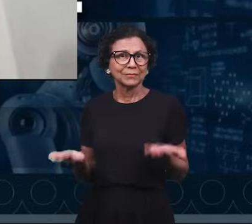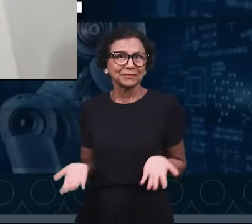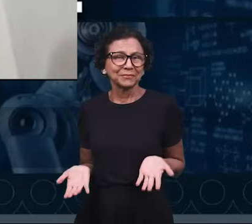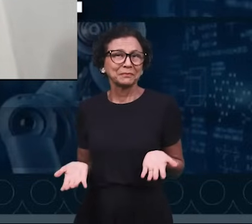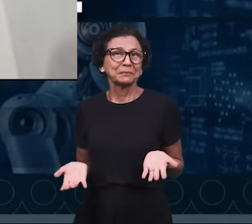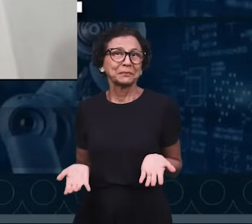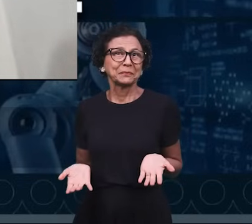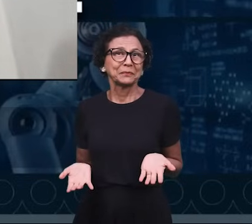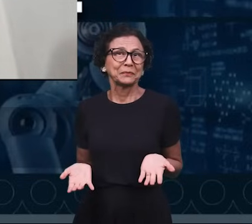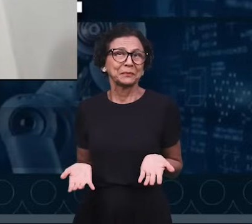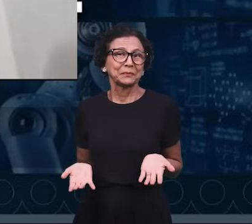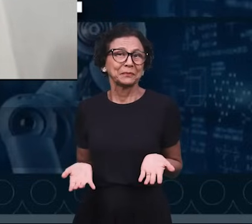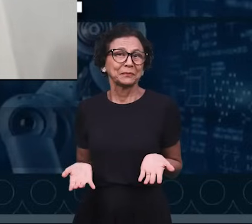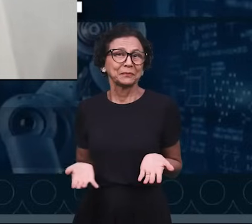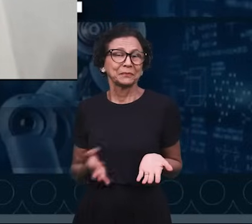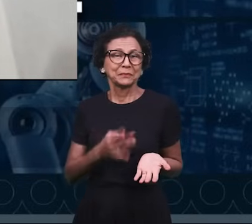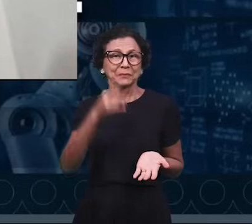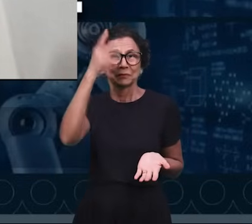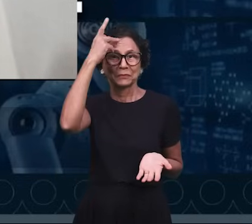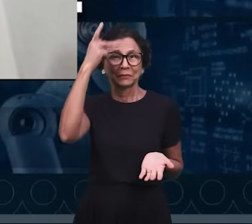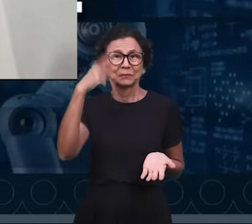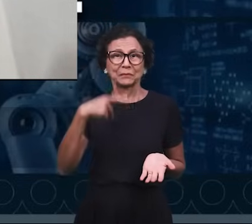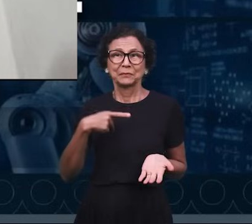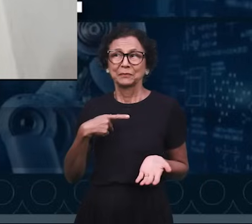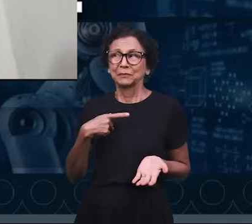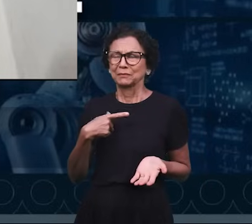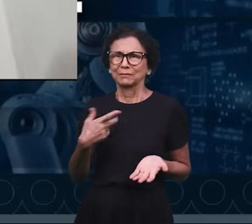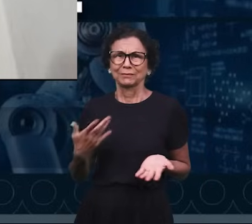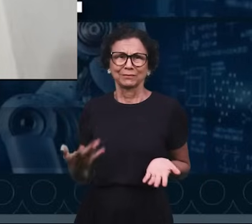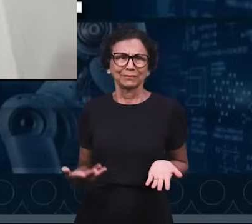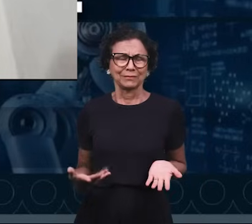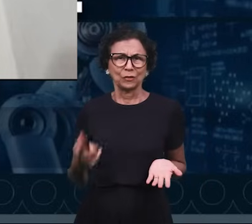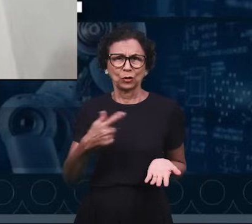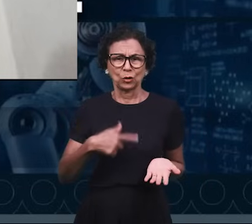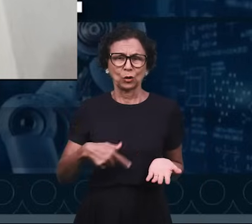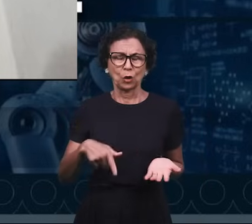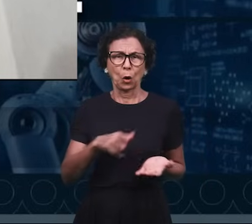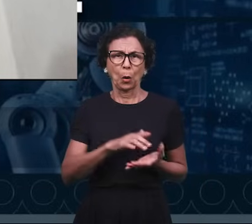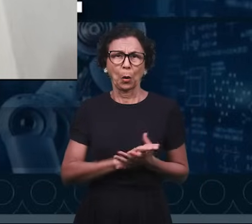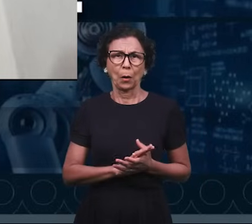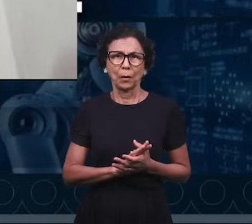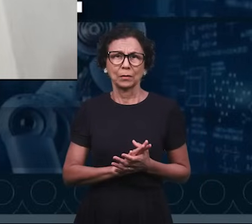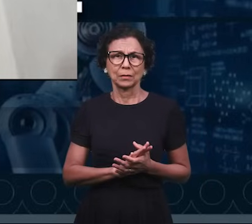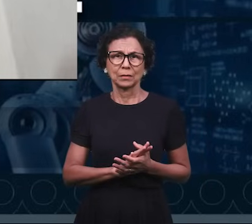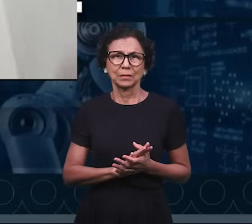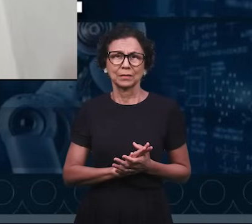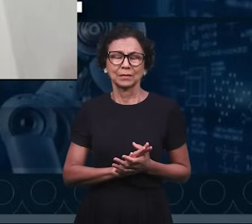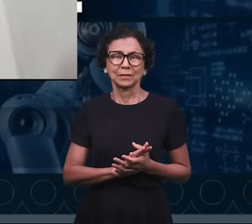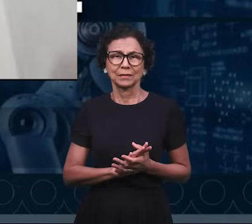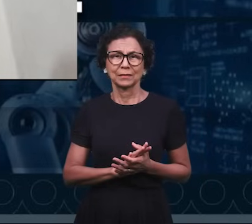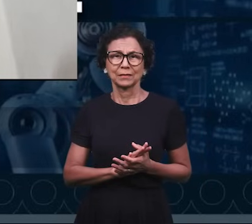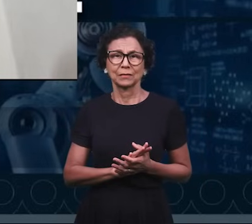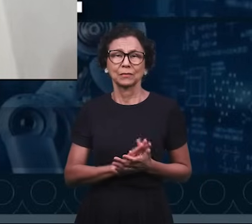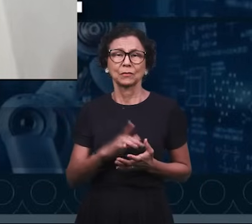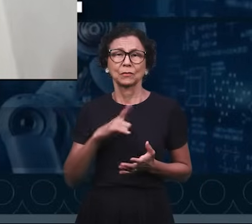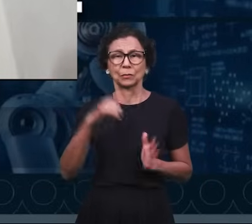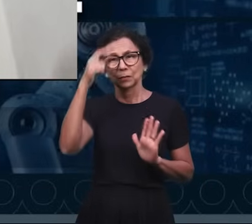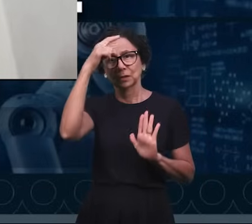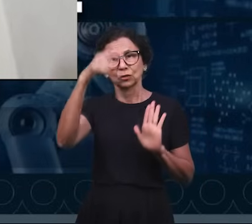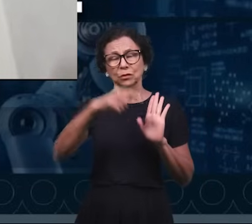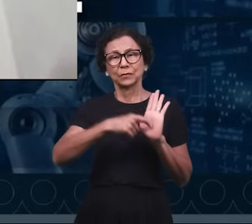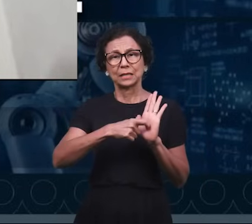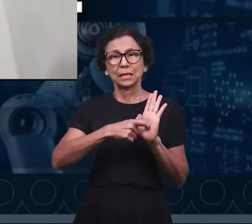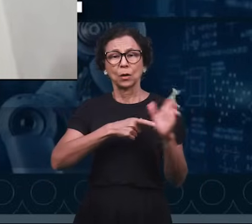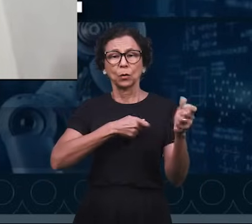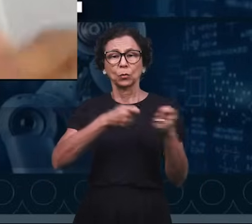ali é ter um cuidado para nós, né? Não vamos precisar de uma vida real, porque vamos ter a inteligência artificial gerenciando tudo da nossa vida